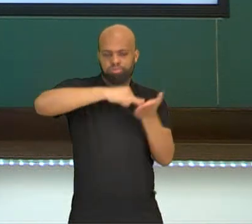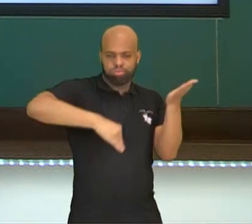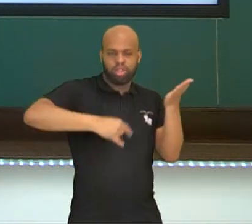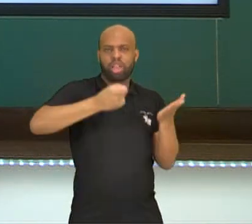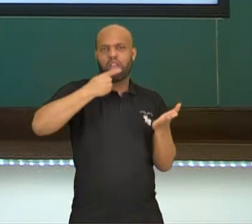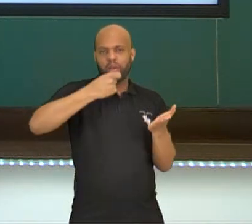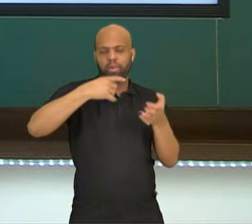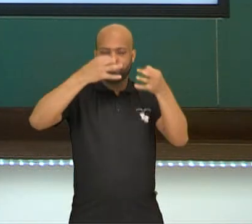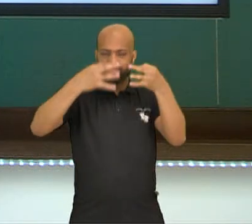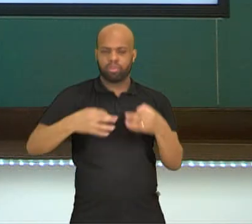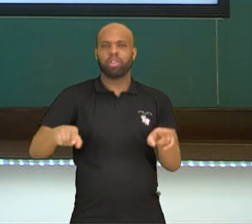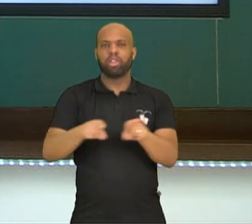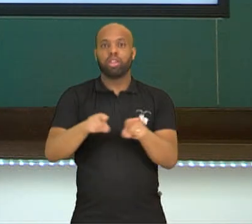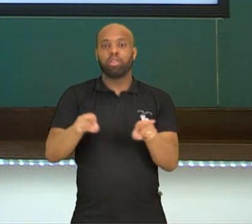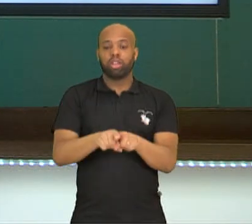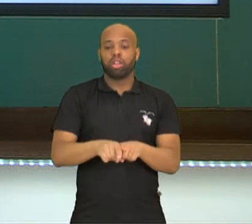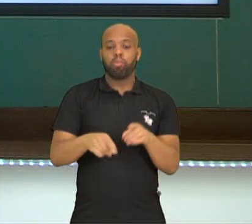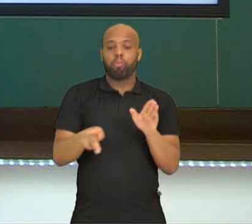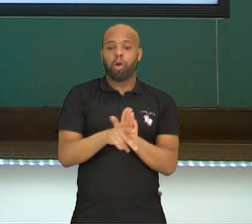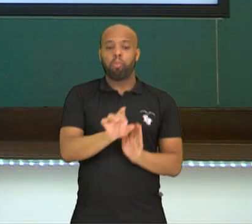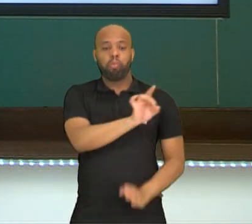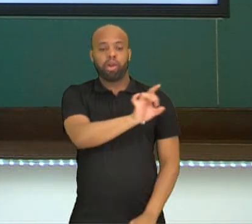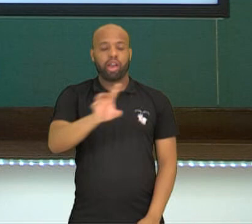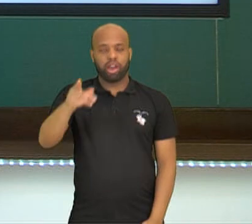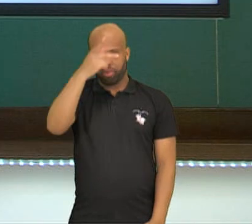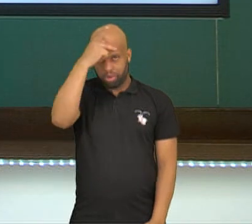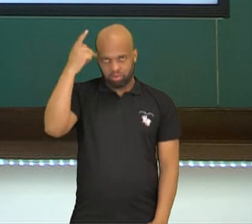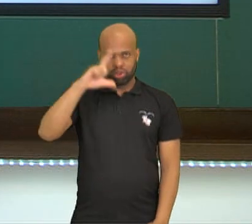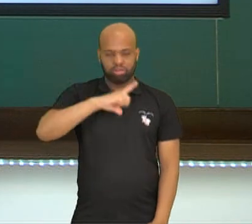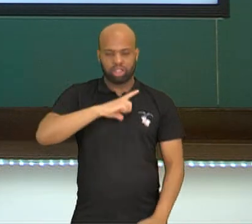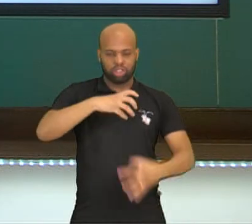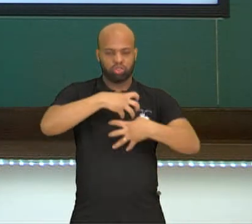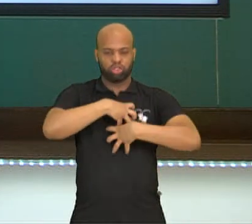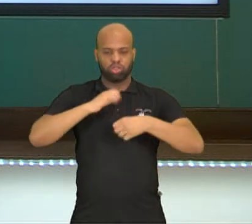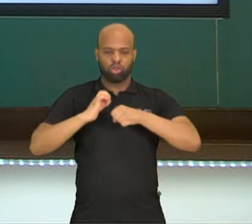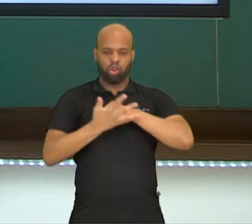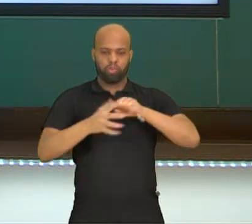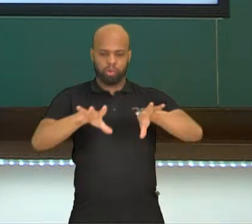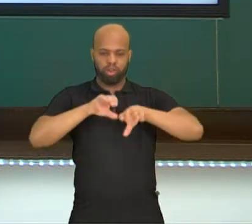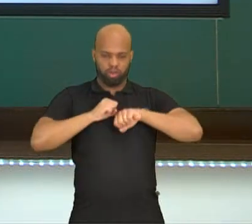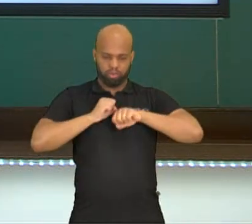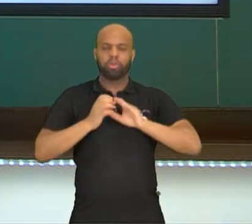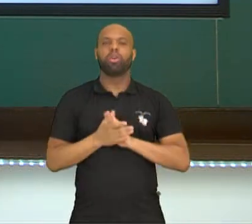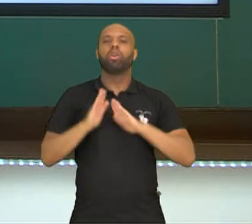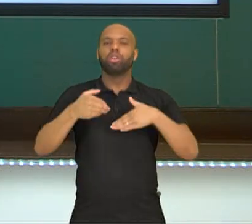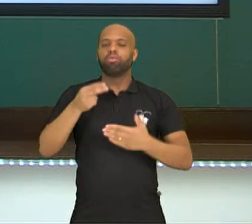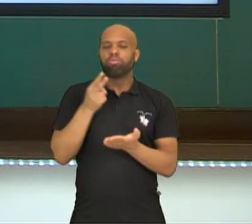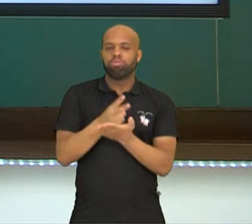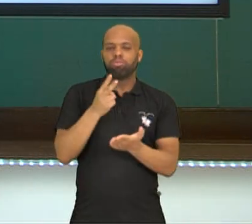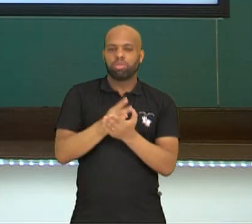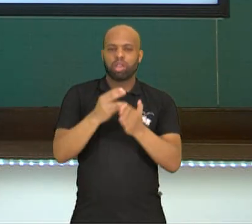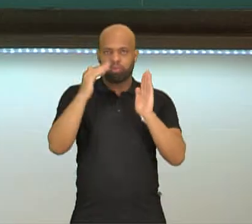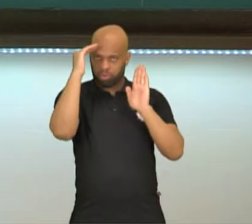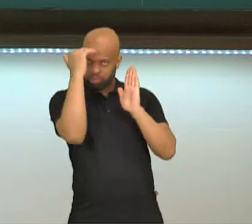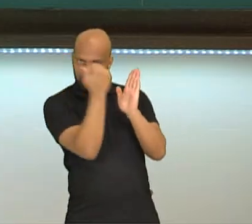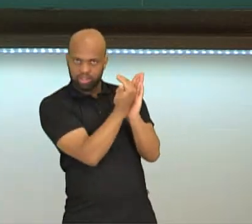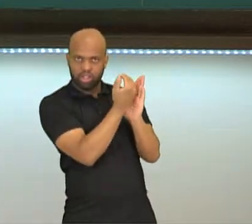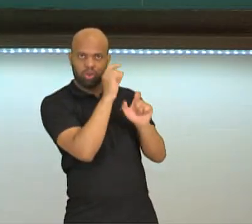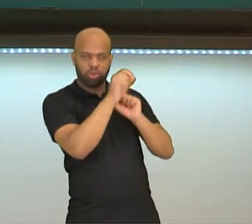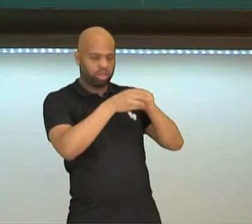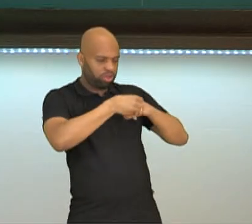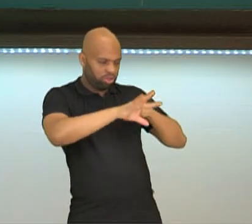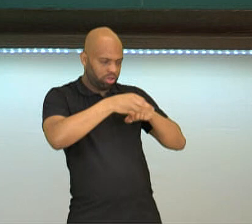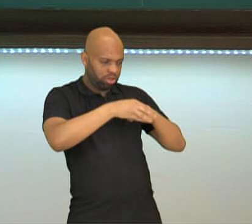uma medicação para o quadro clínico daquela pessoa, tá? Então, sempre acatar as orientações